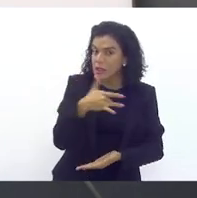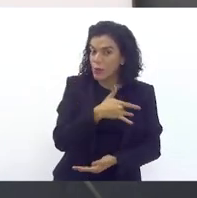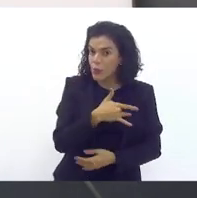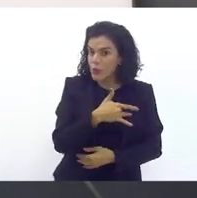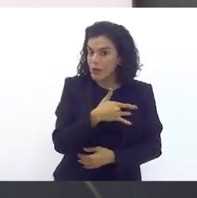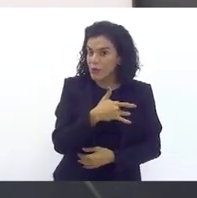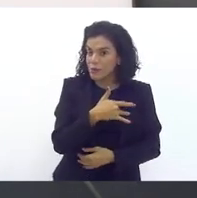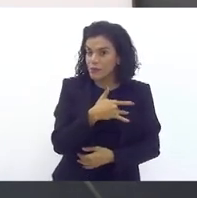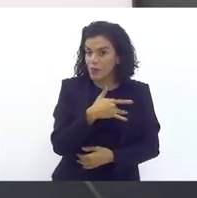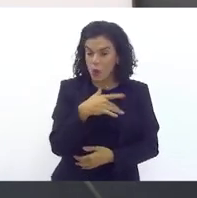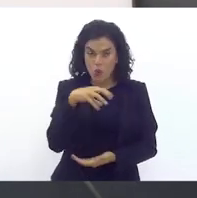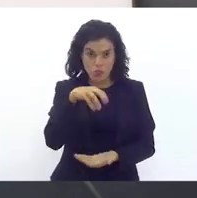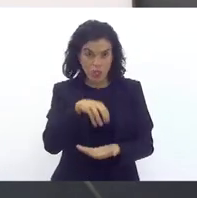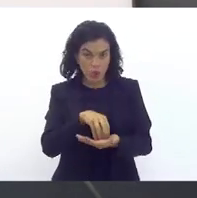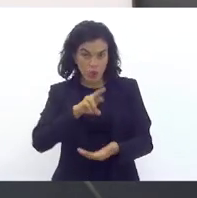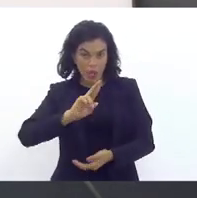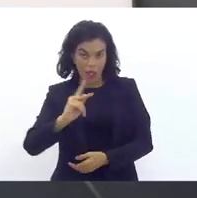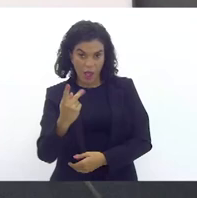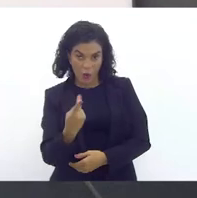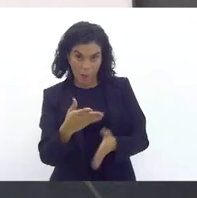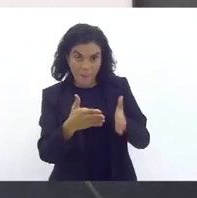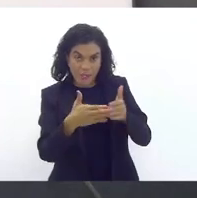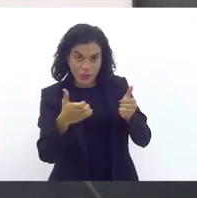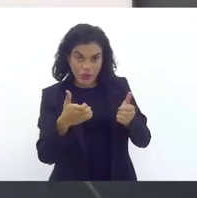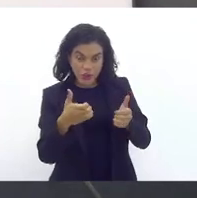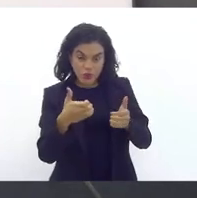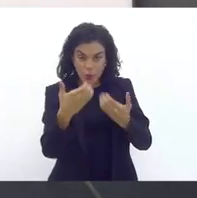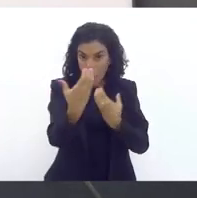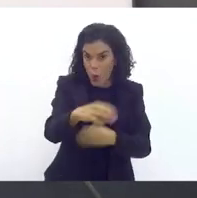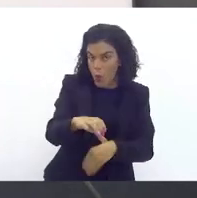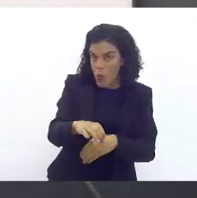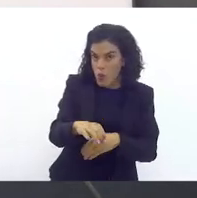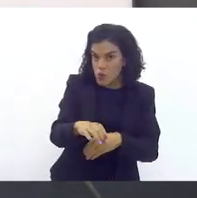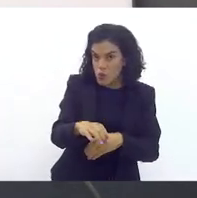O setor de recursos humanos pediu esse concurso público em algum momento?